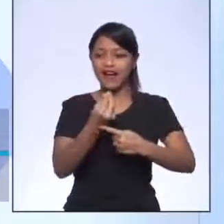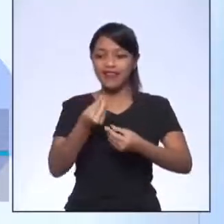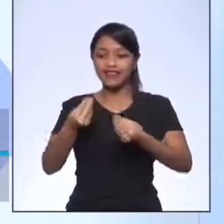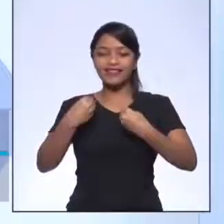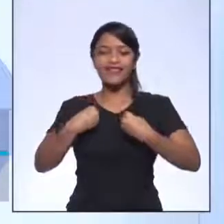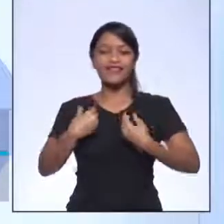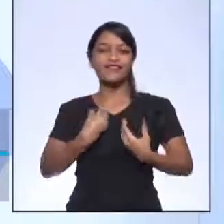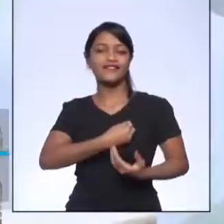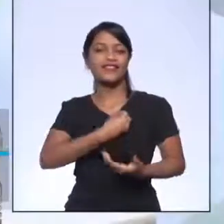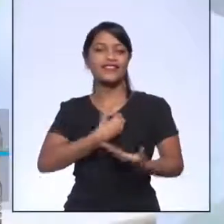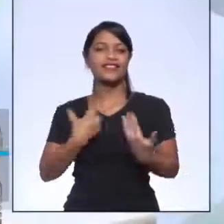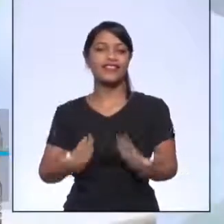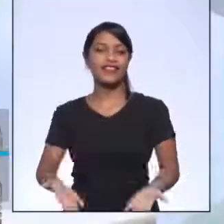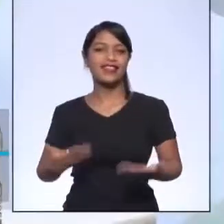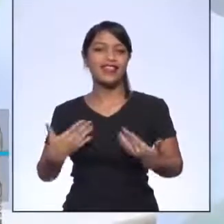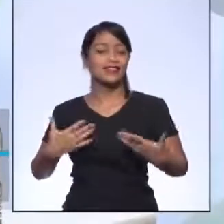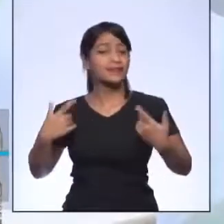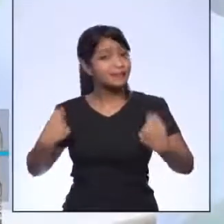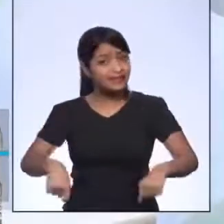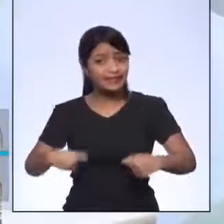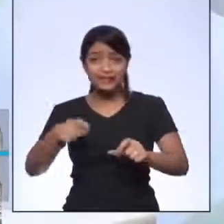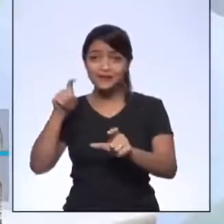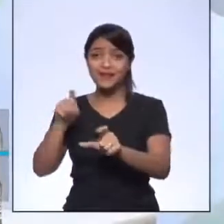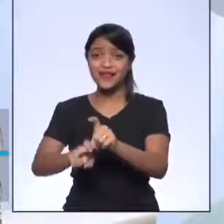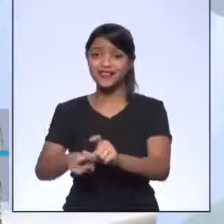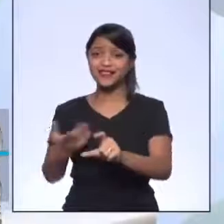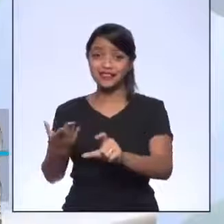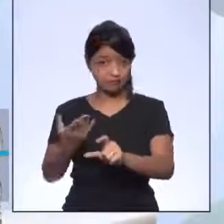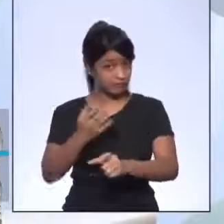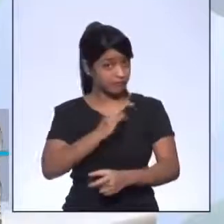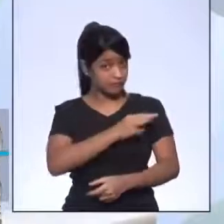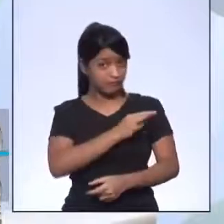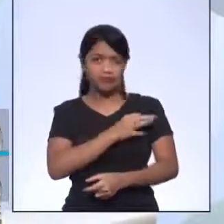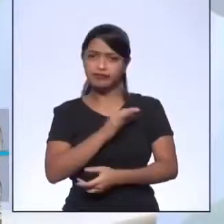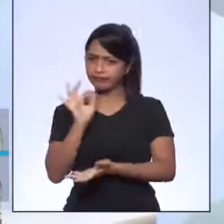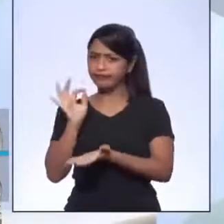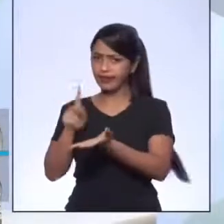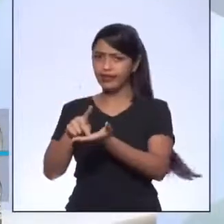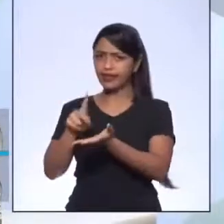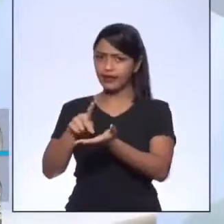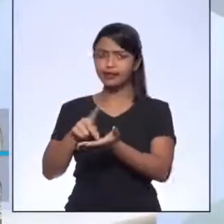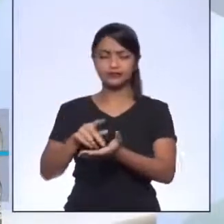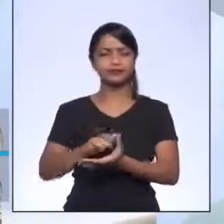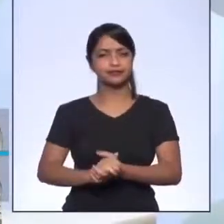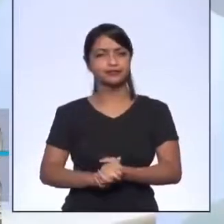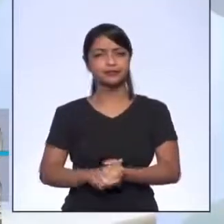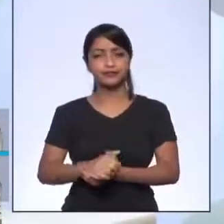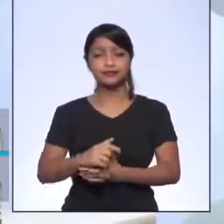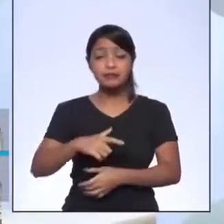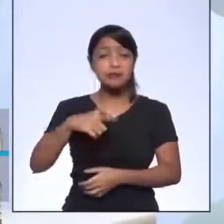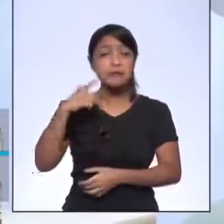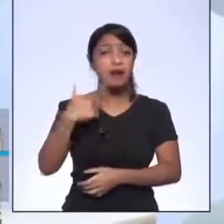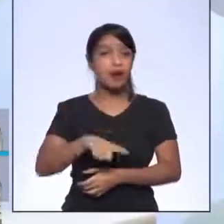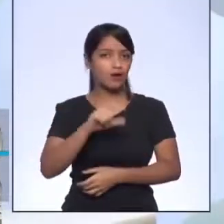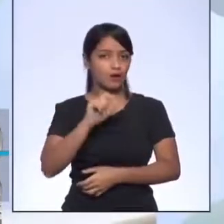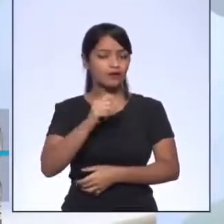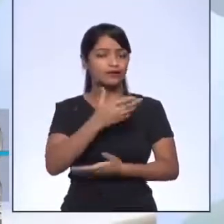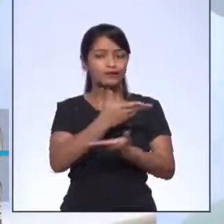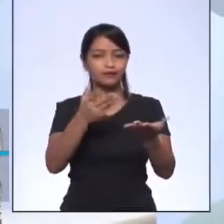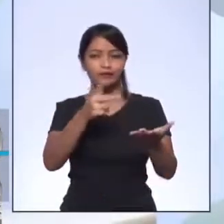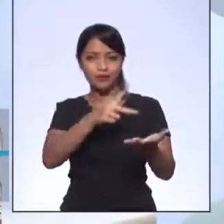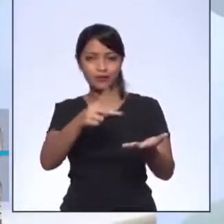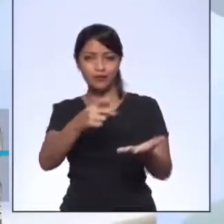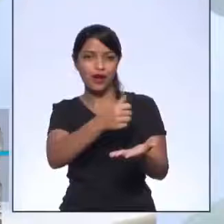não é, professor? Deixar a nossa vida mais leve, mais... Verdade, é. Existe uma curiosidade, pessoal, professores e estudantes que estão nos